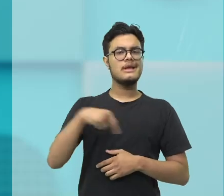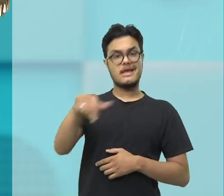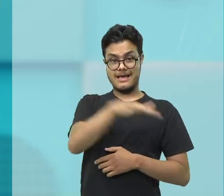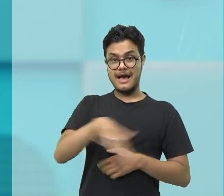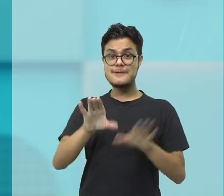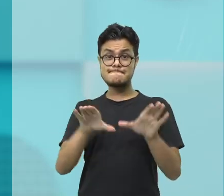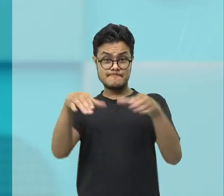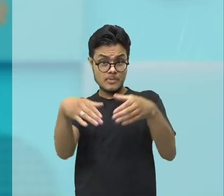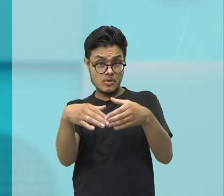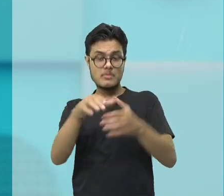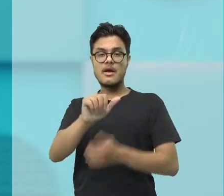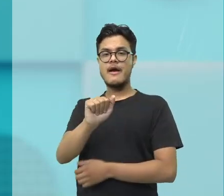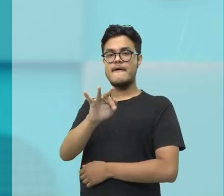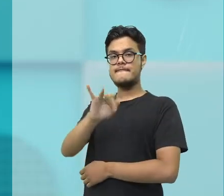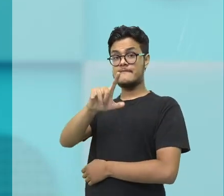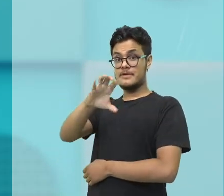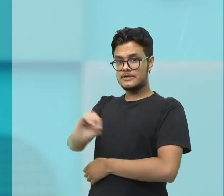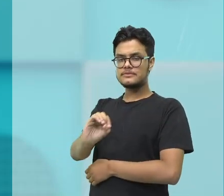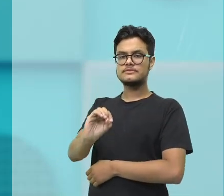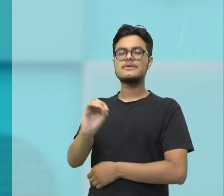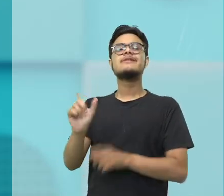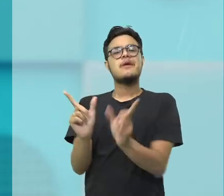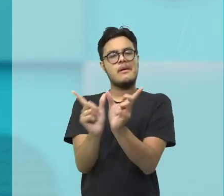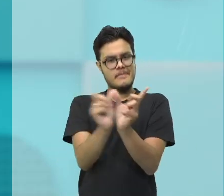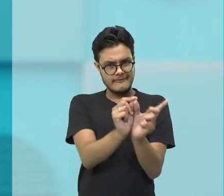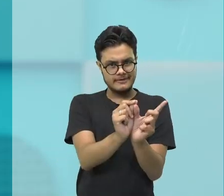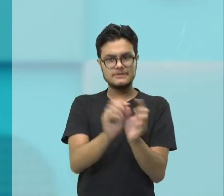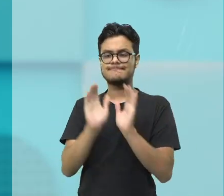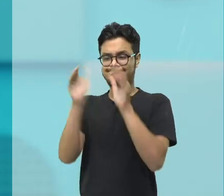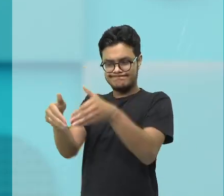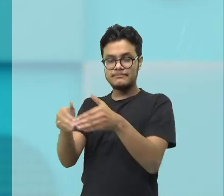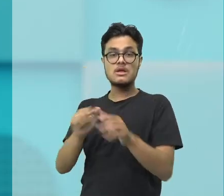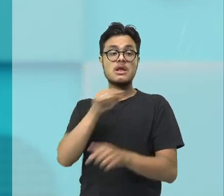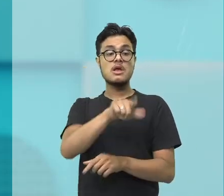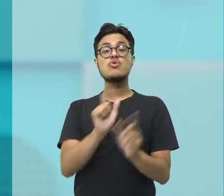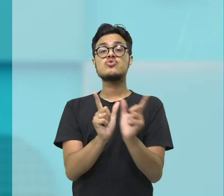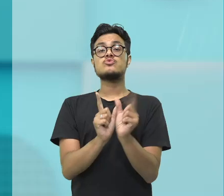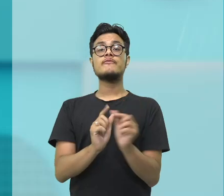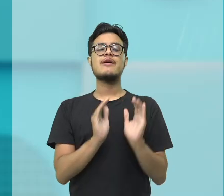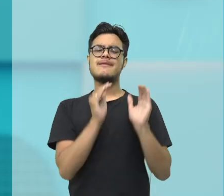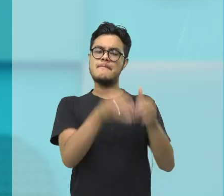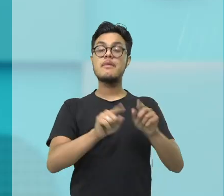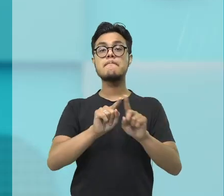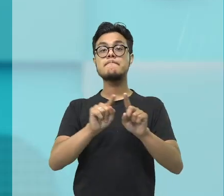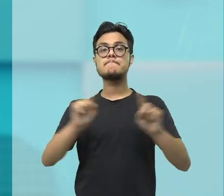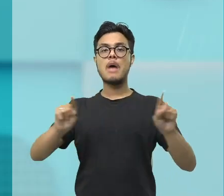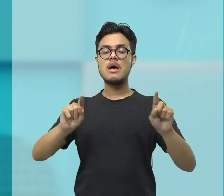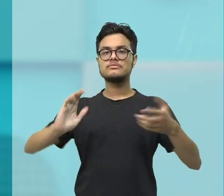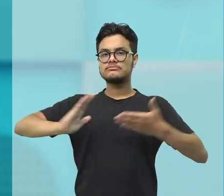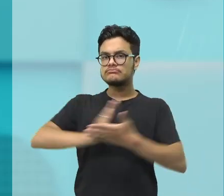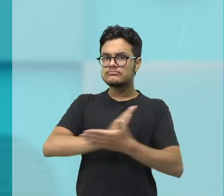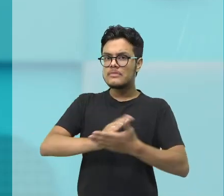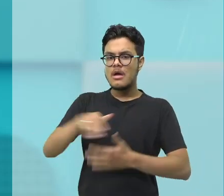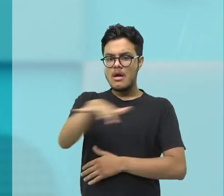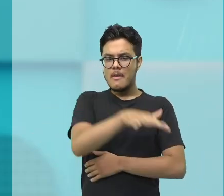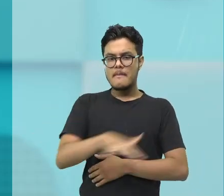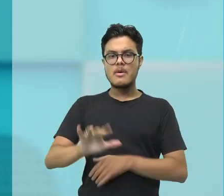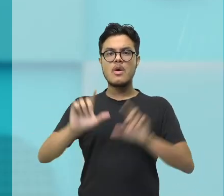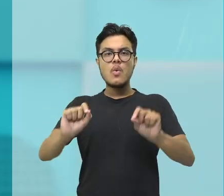forma isolada, um de cada vez. Mas pode acontecer dos afixos